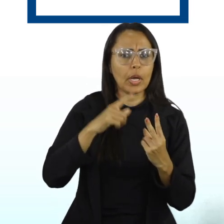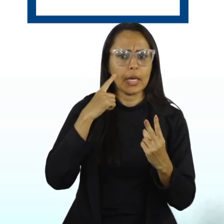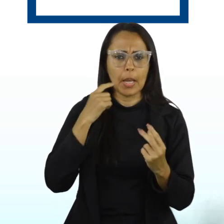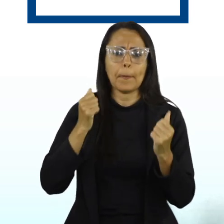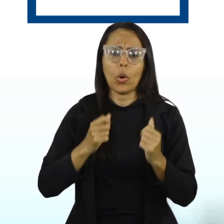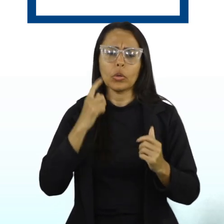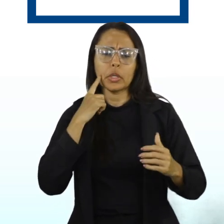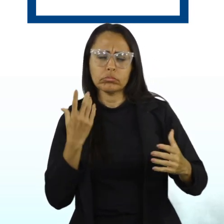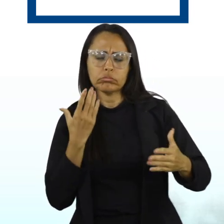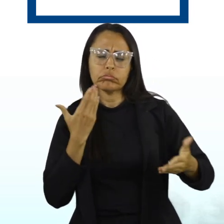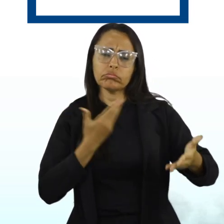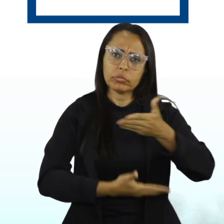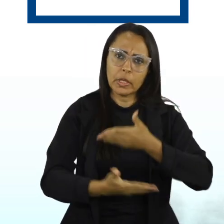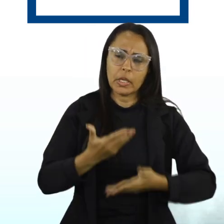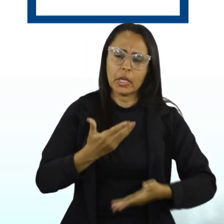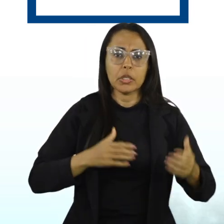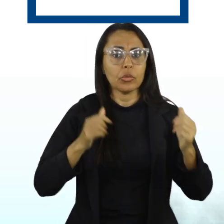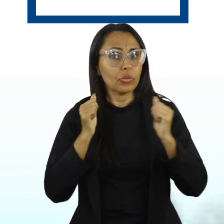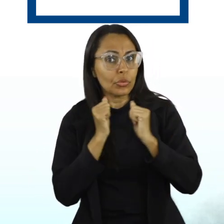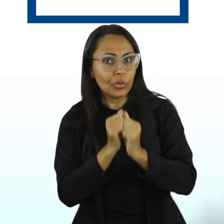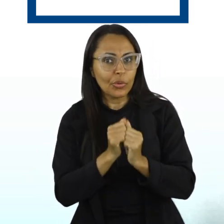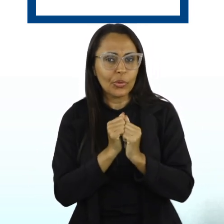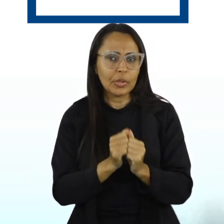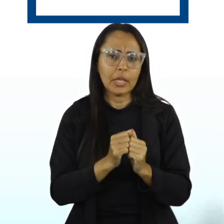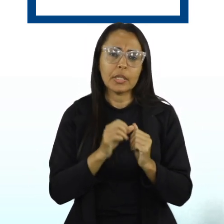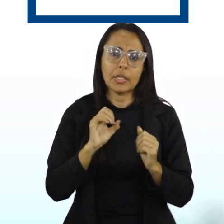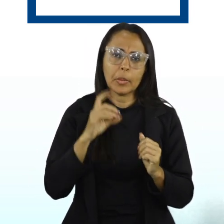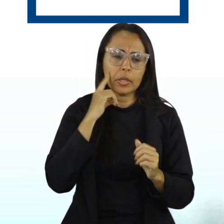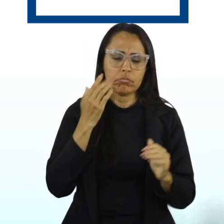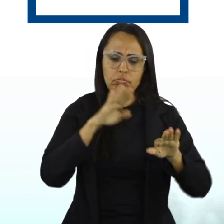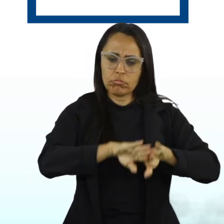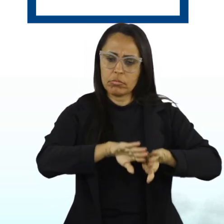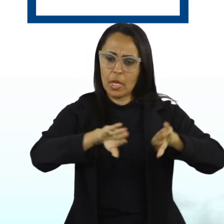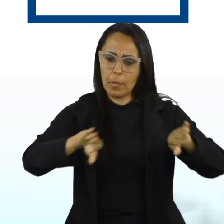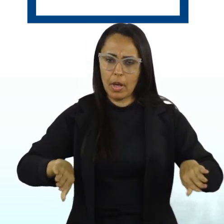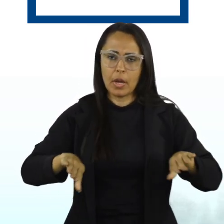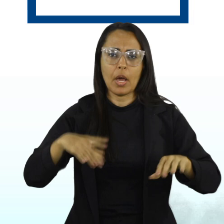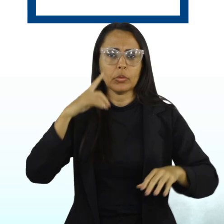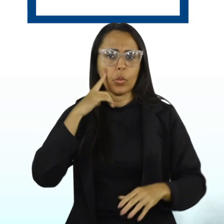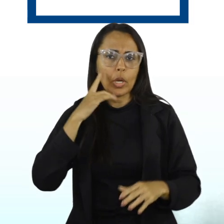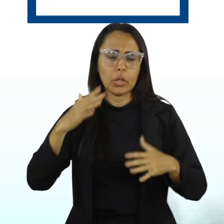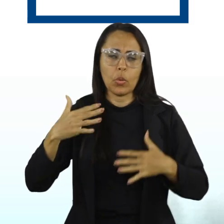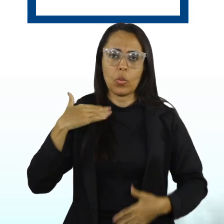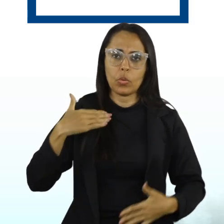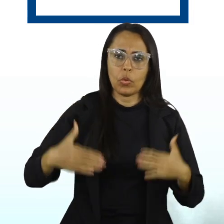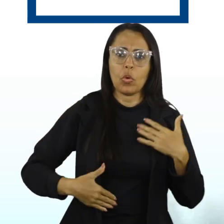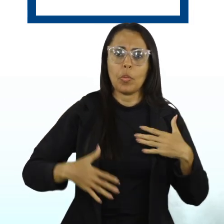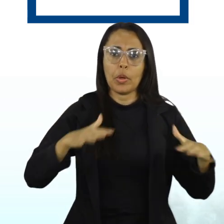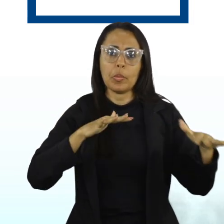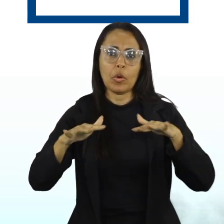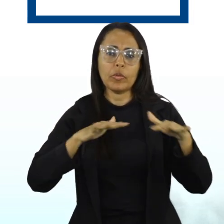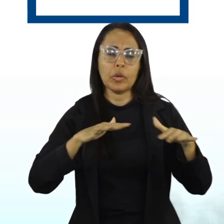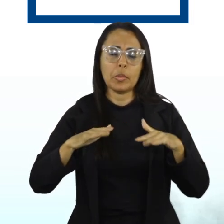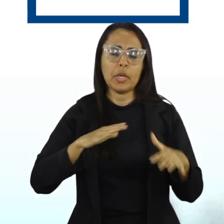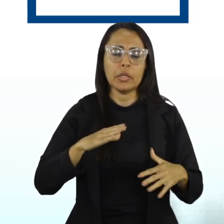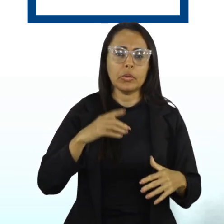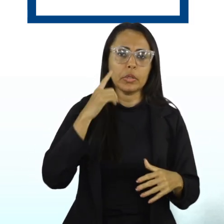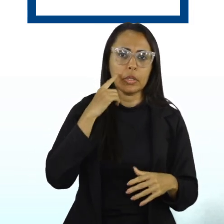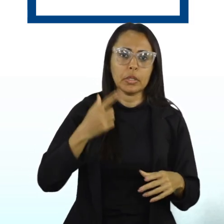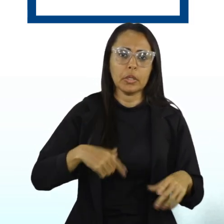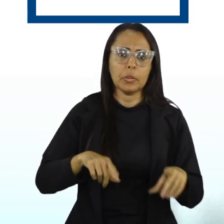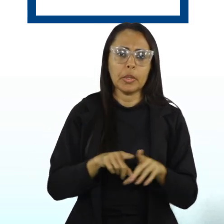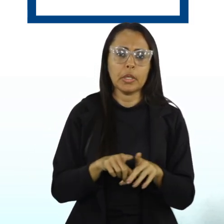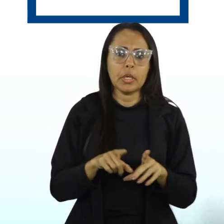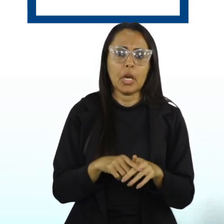podem interagir juntas e também individualmente. Então, um corpo em movimento nós temos a energia cinética, um corpo ao atingir